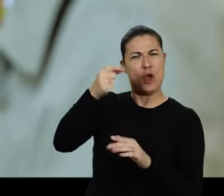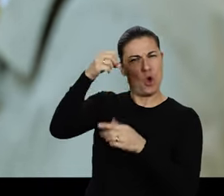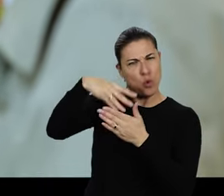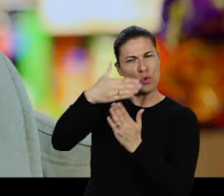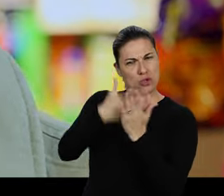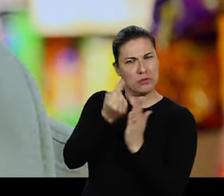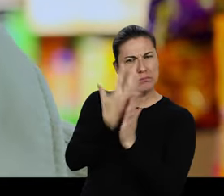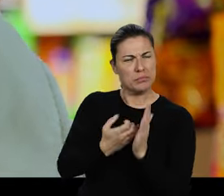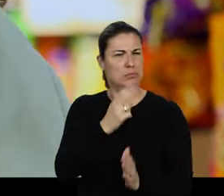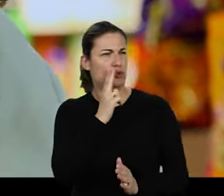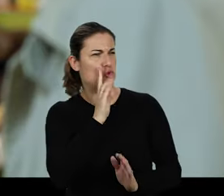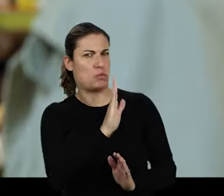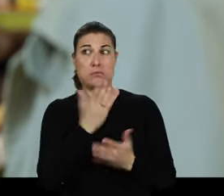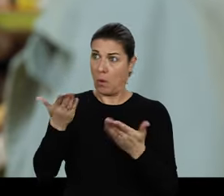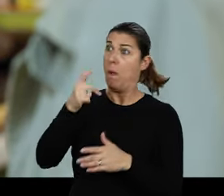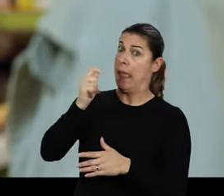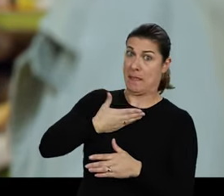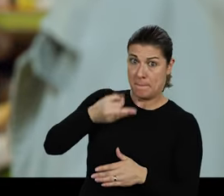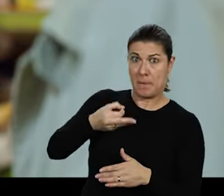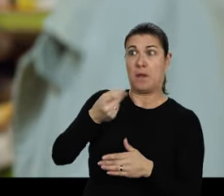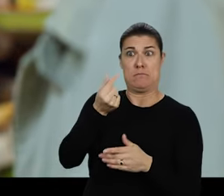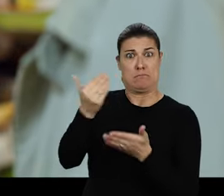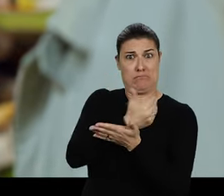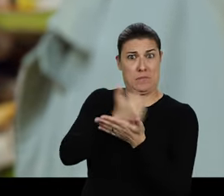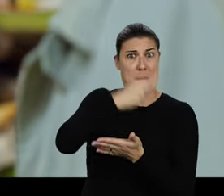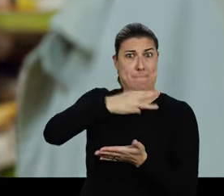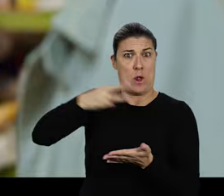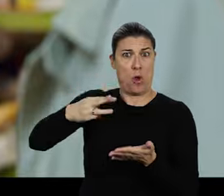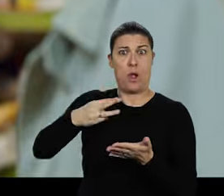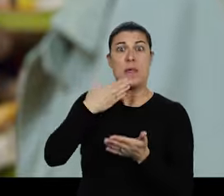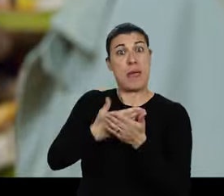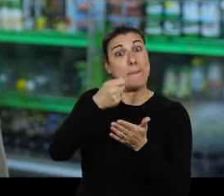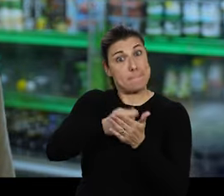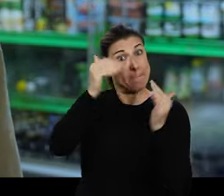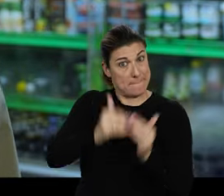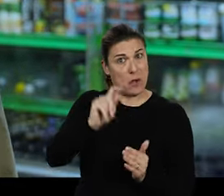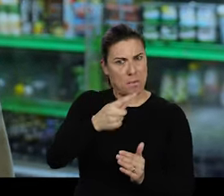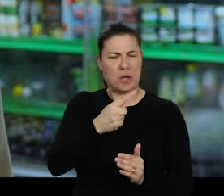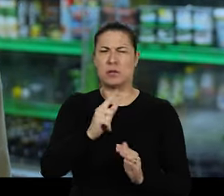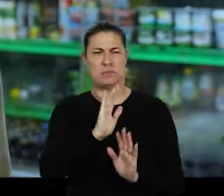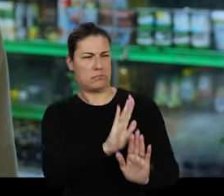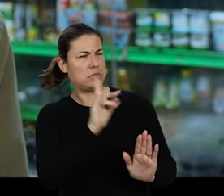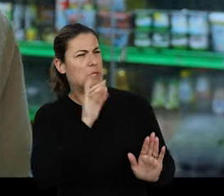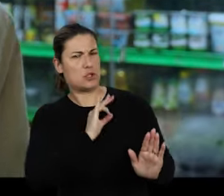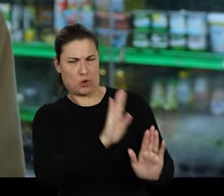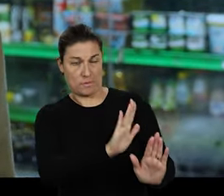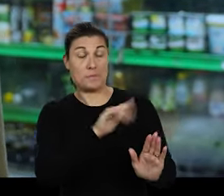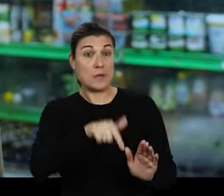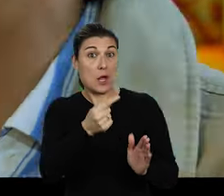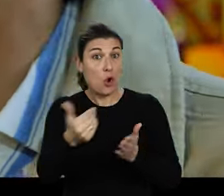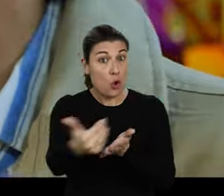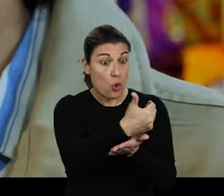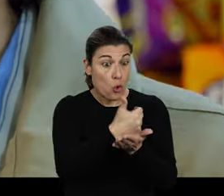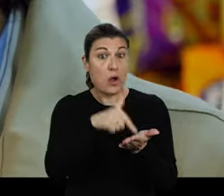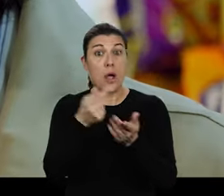da luz, é isso? Desculpa? Sim, a EDP, com lucros milionários, ia sempre a pagar mais ao final do mês. Oh, minha senhora, você tem noção que o lucro